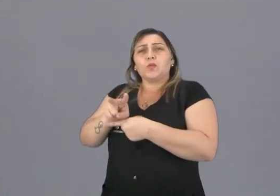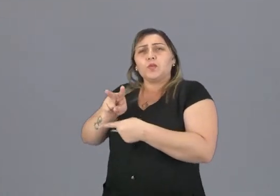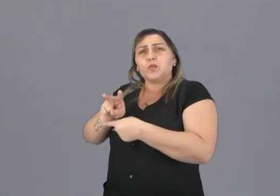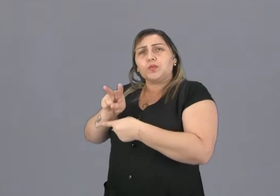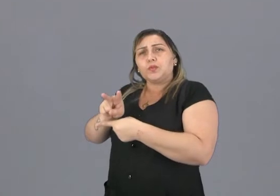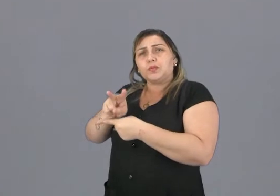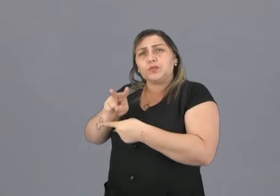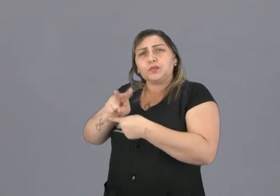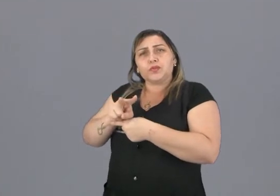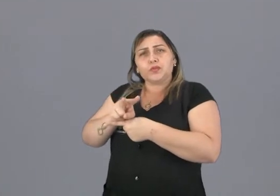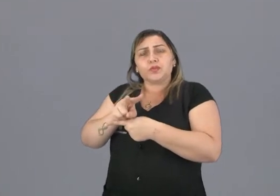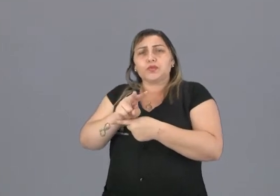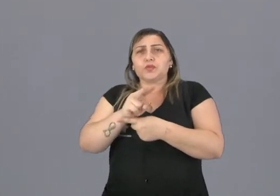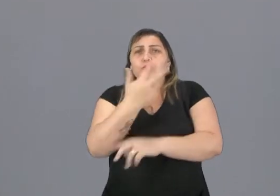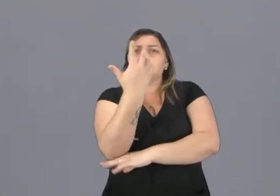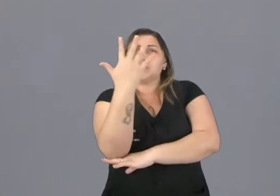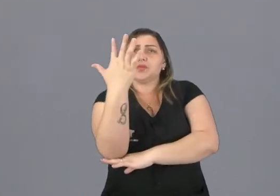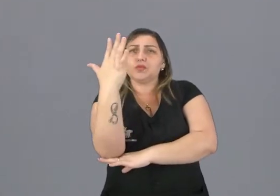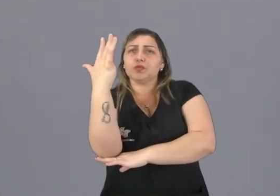Com esse plantio.